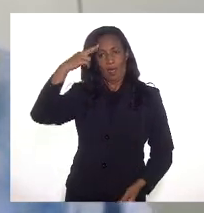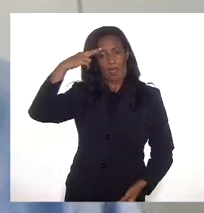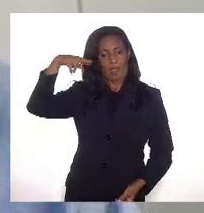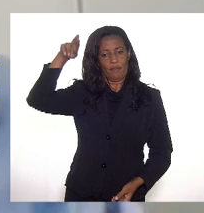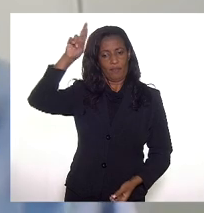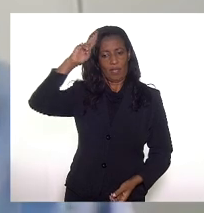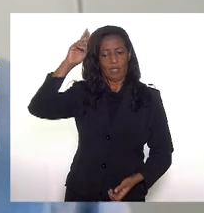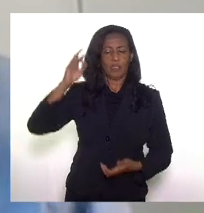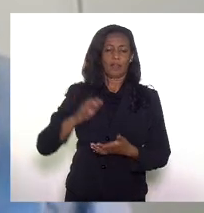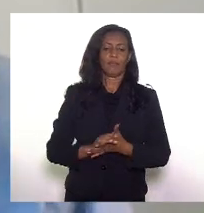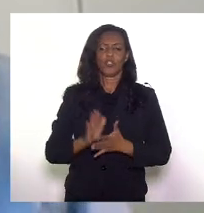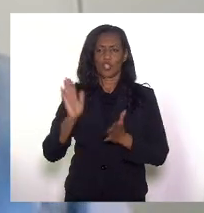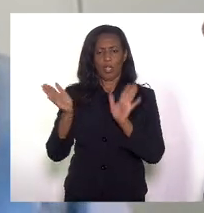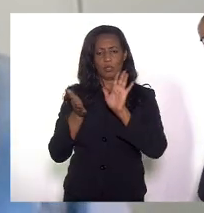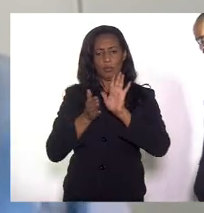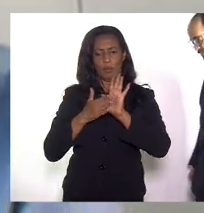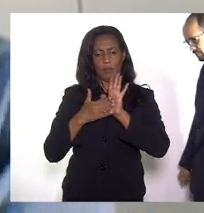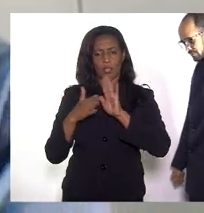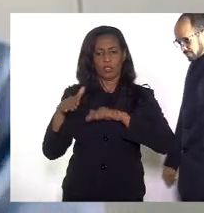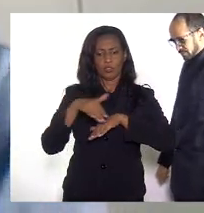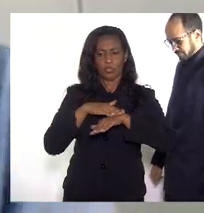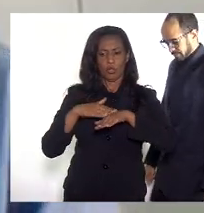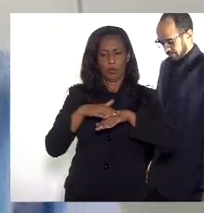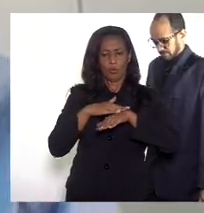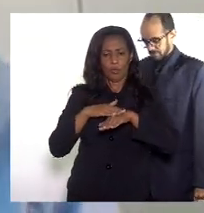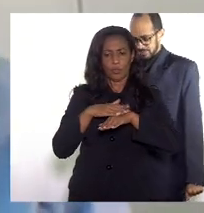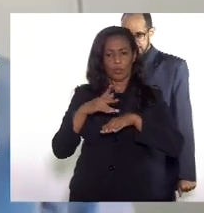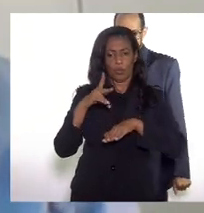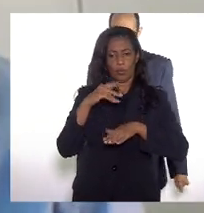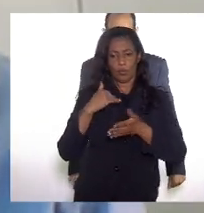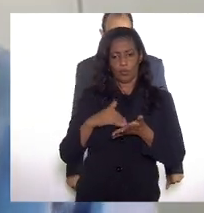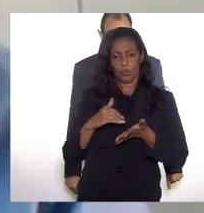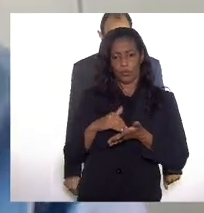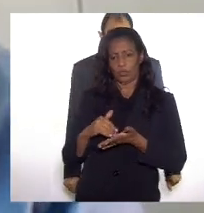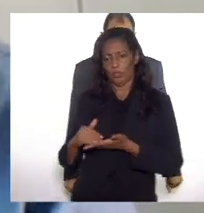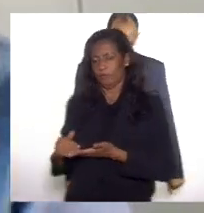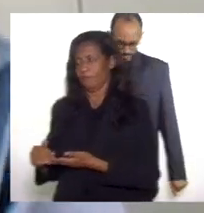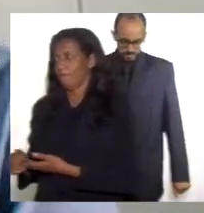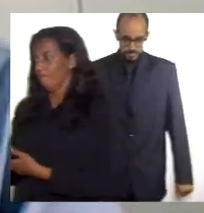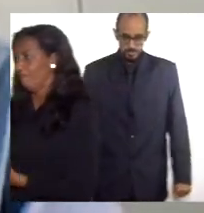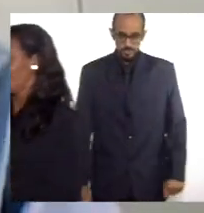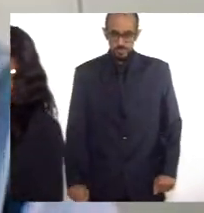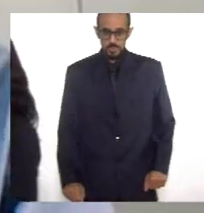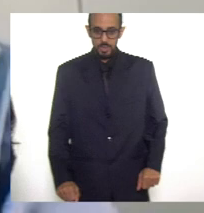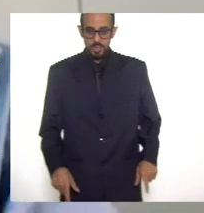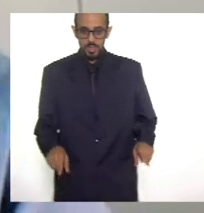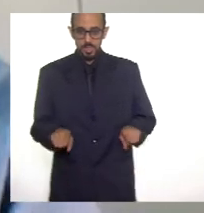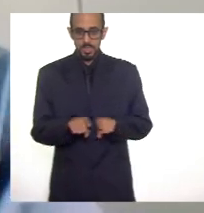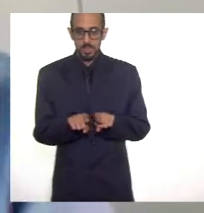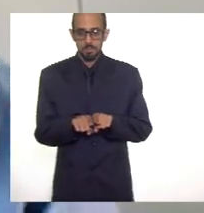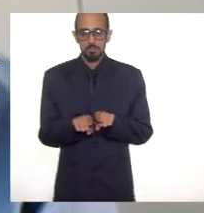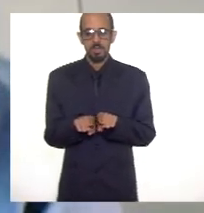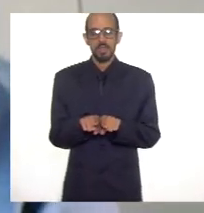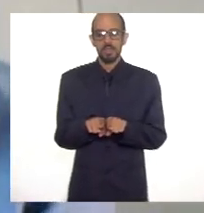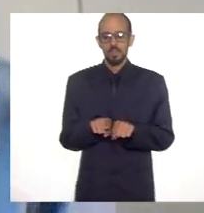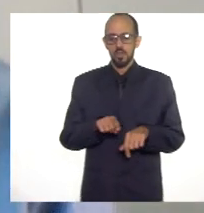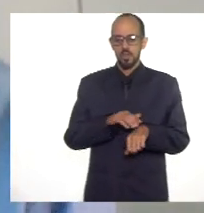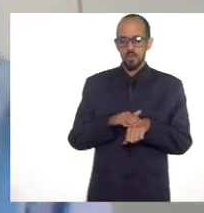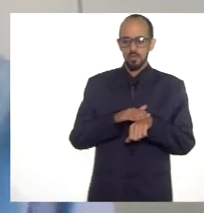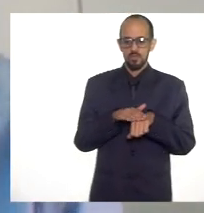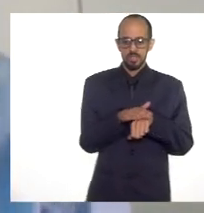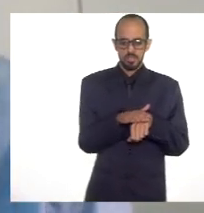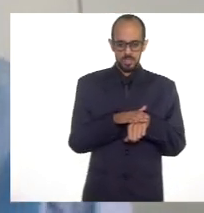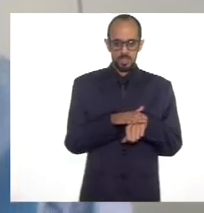Ferreirinha, sobre essa proposta, conversei com o secretário municipal de educação de Niterói, Vinícius Vu, sobre essa proposta. Temos avançado muito